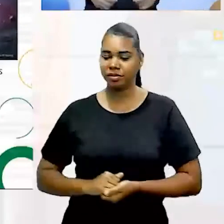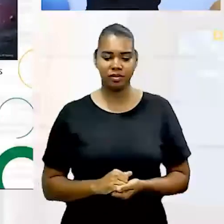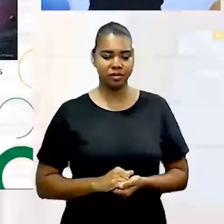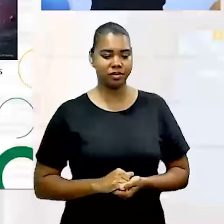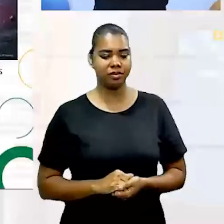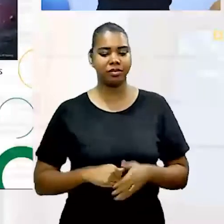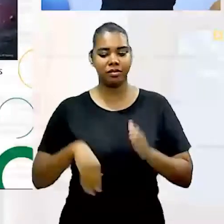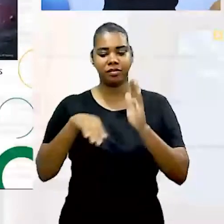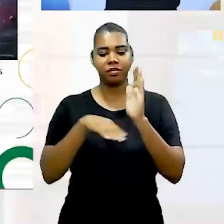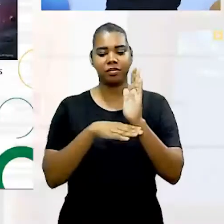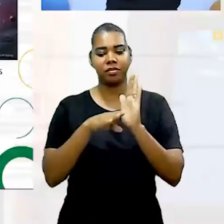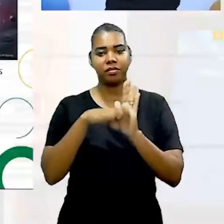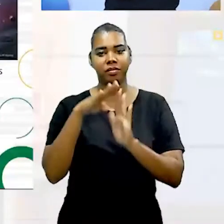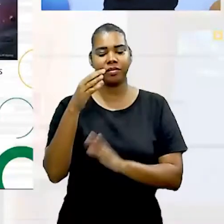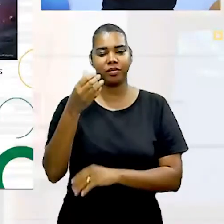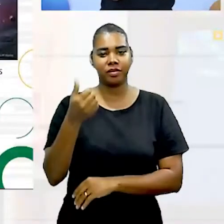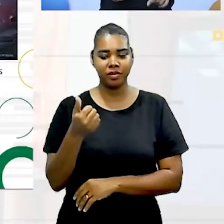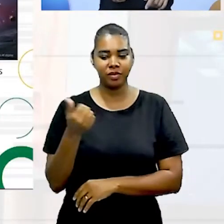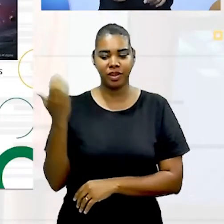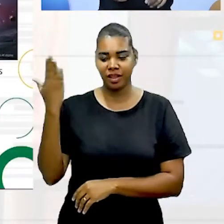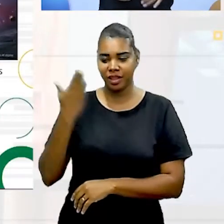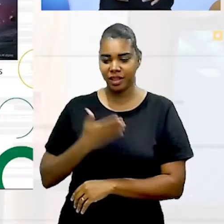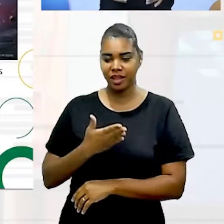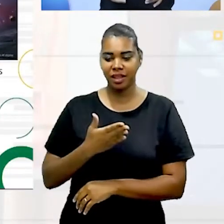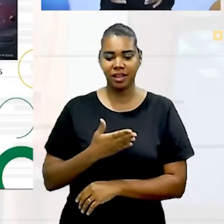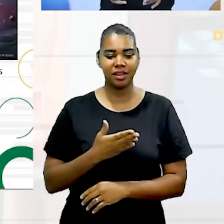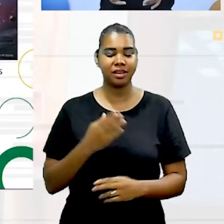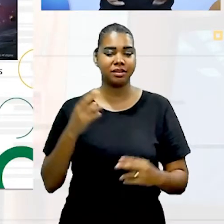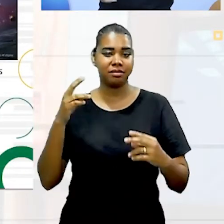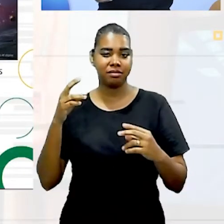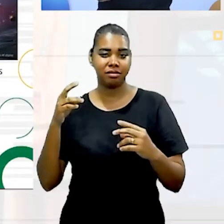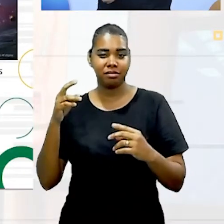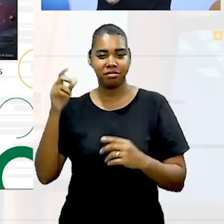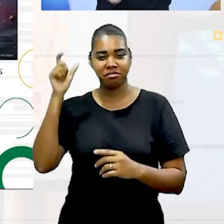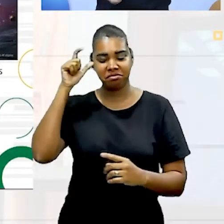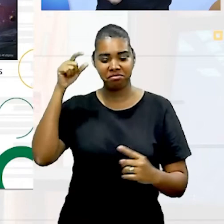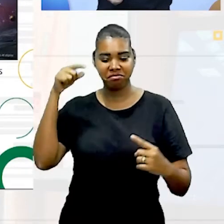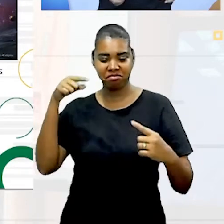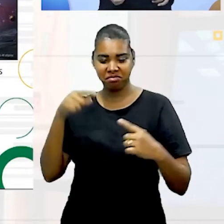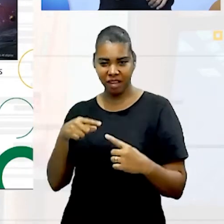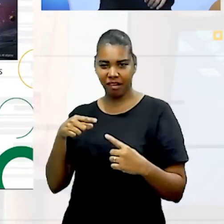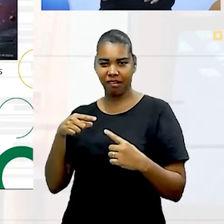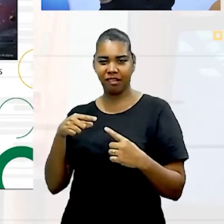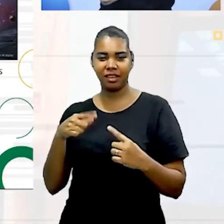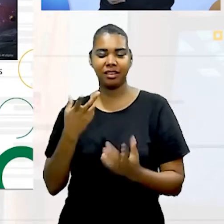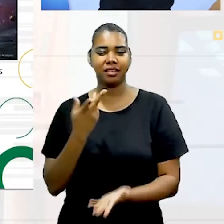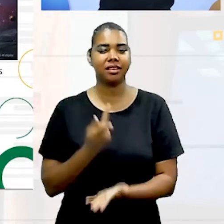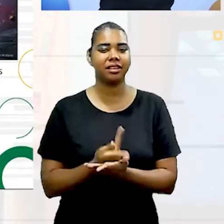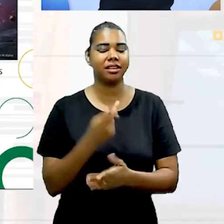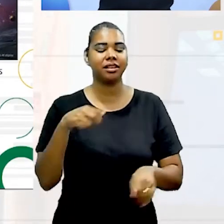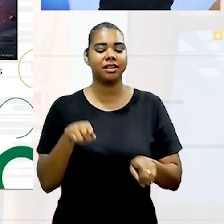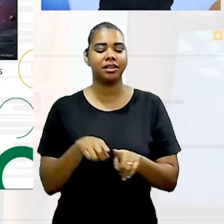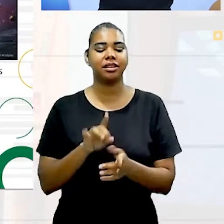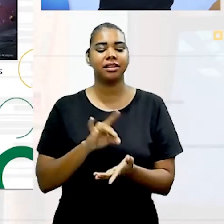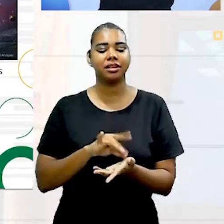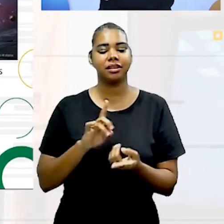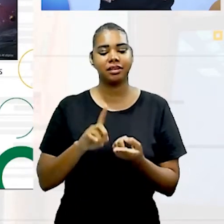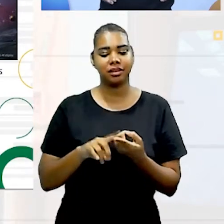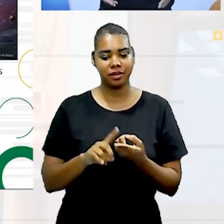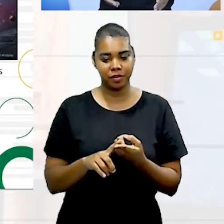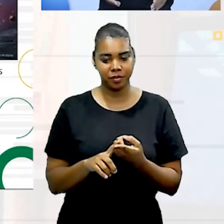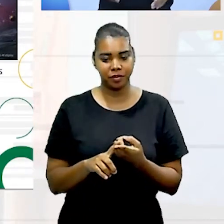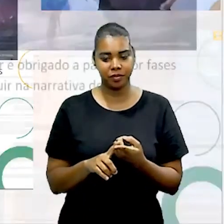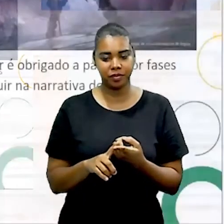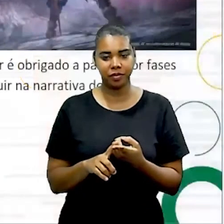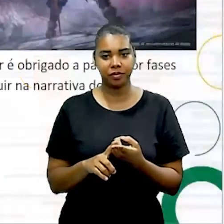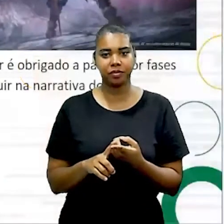Estágio 6, testes, aliados e inimigos. Isso é a maior parte do jogo. Ela acontece de acordo com a aventura do